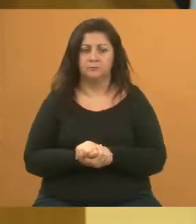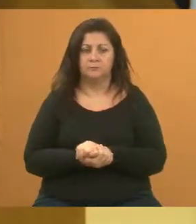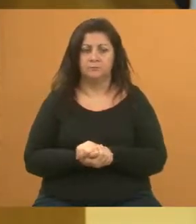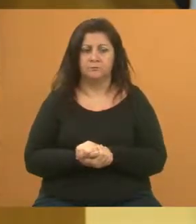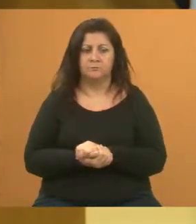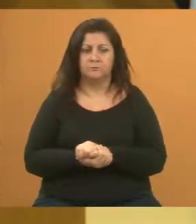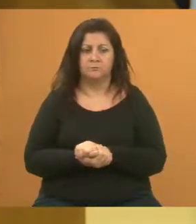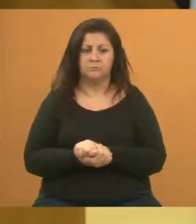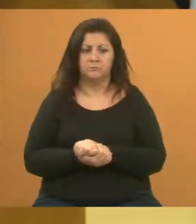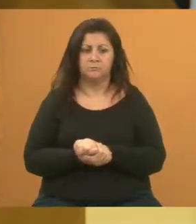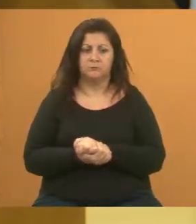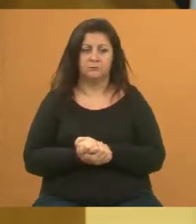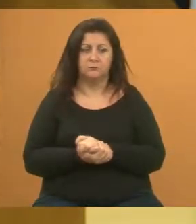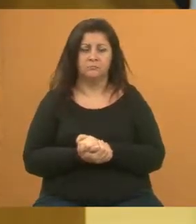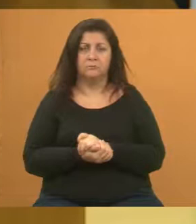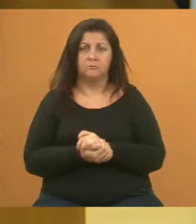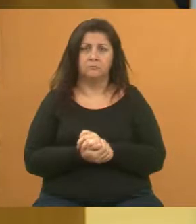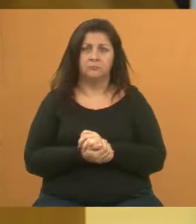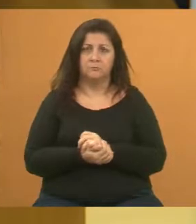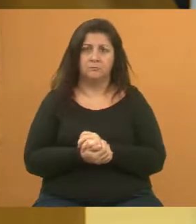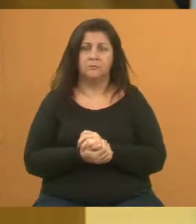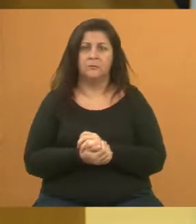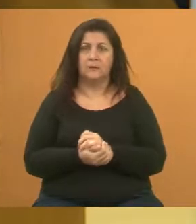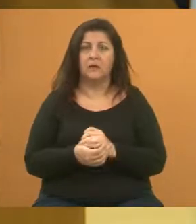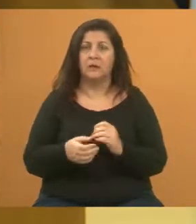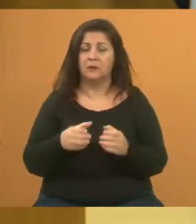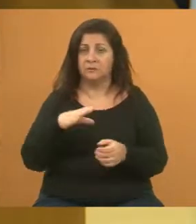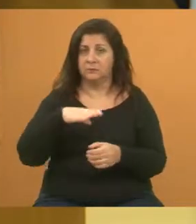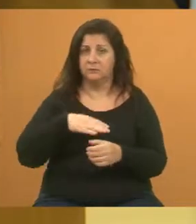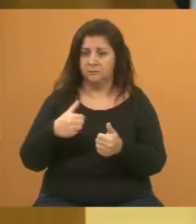inclusive nas cidades mais do litoral.